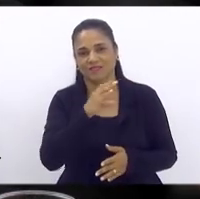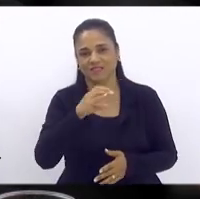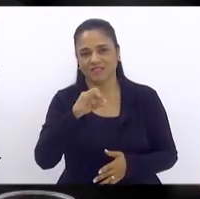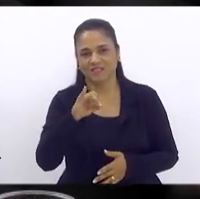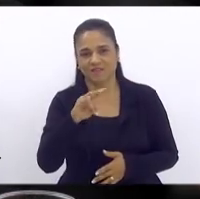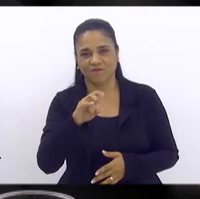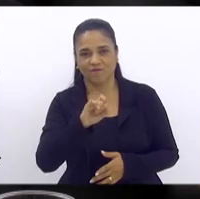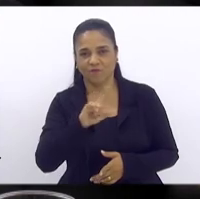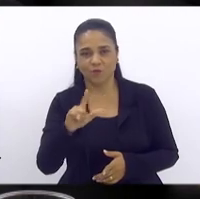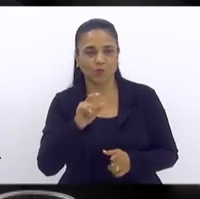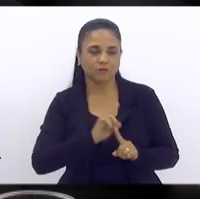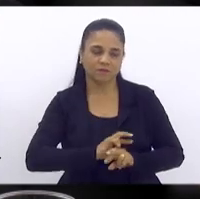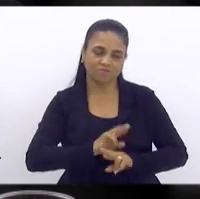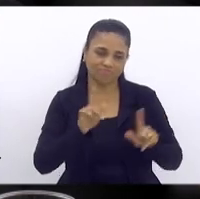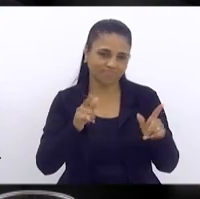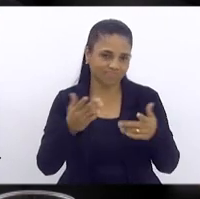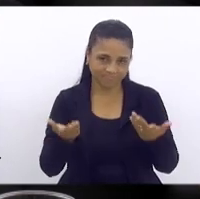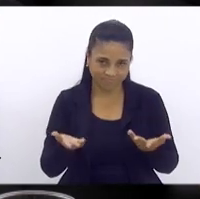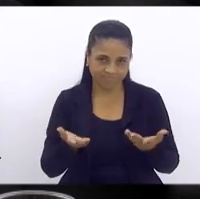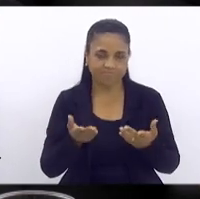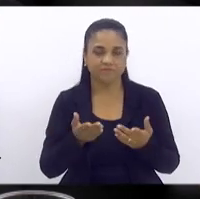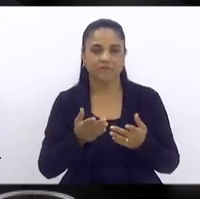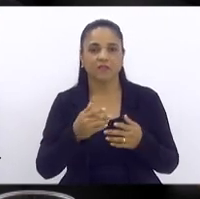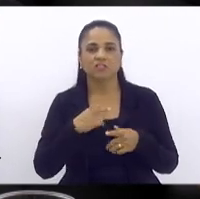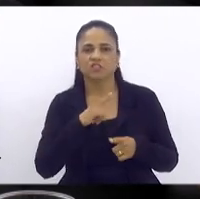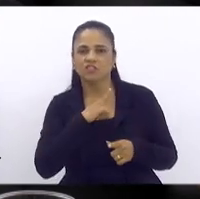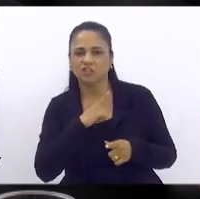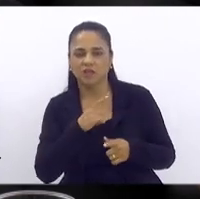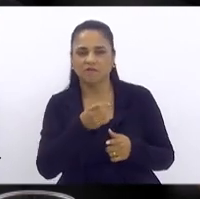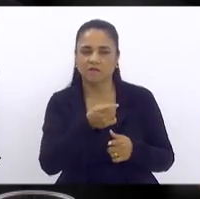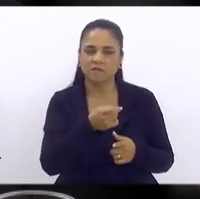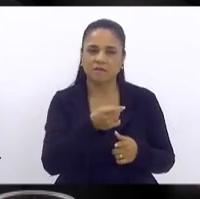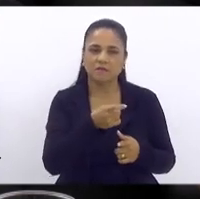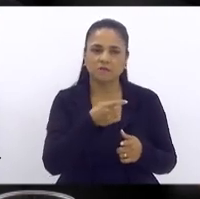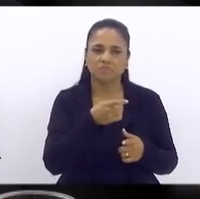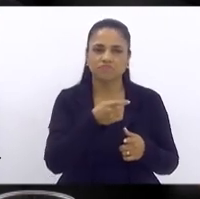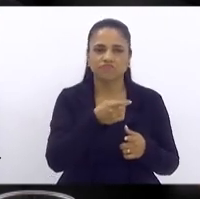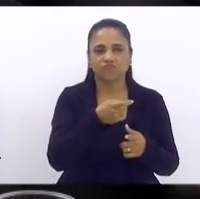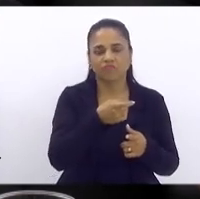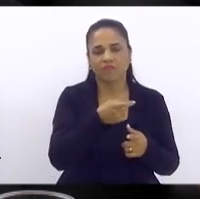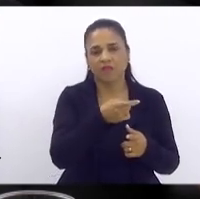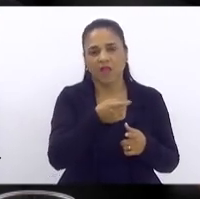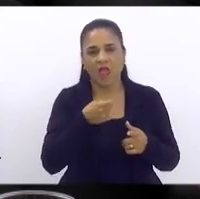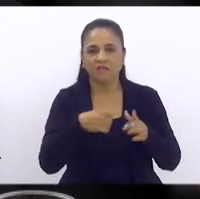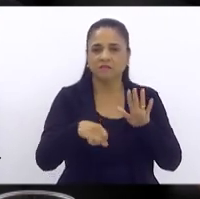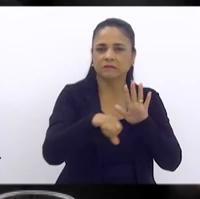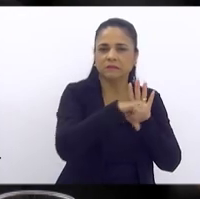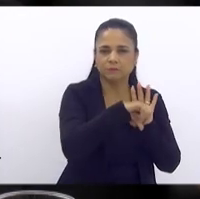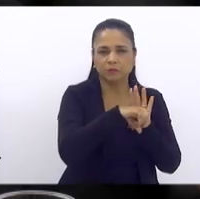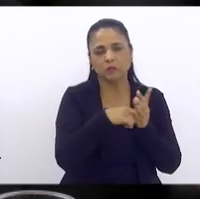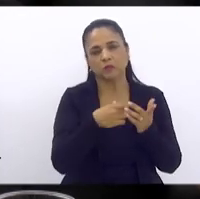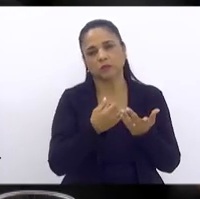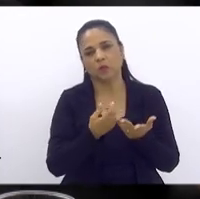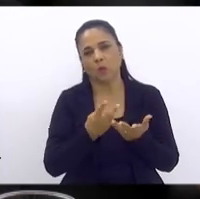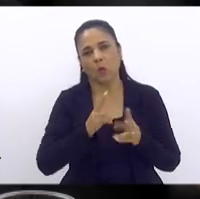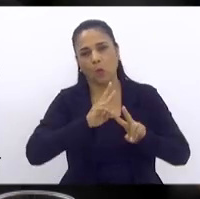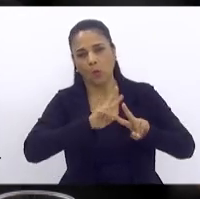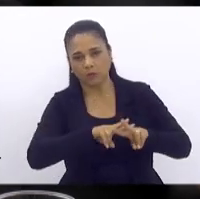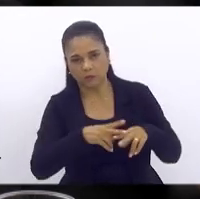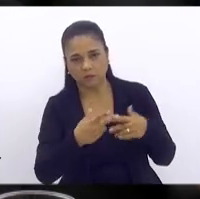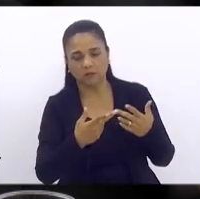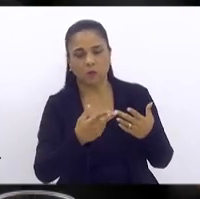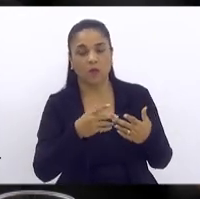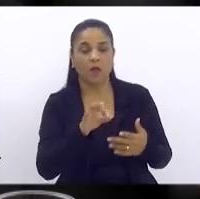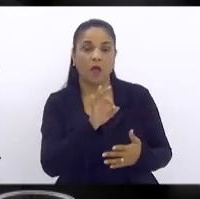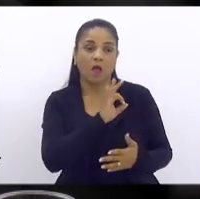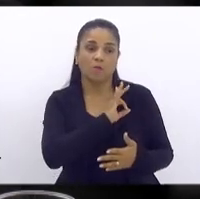foi referenciada, no caso já teve um boletim de ocorrência aberto, né, um antecedente criminal, uma condenação. Aí realmente a polícia tem um